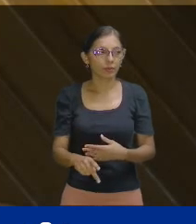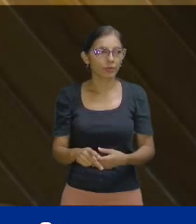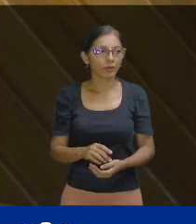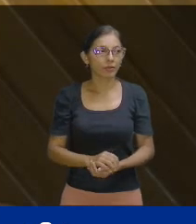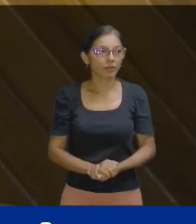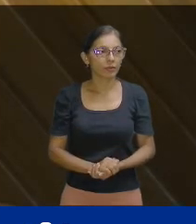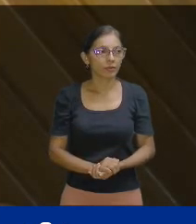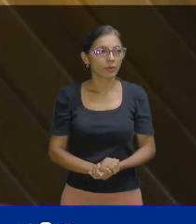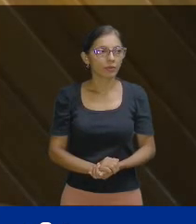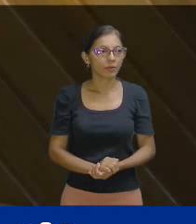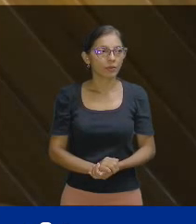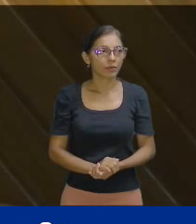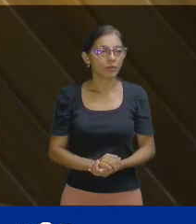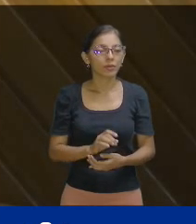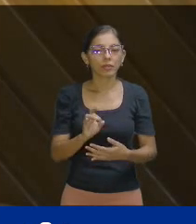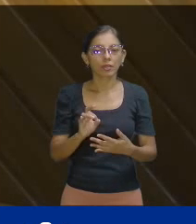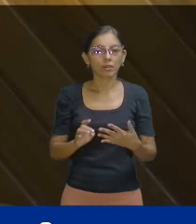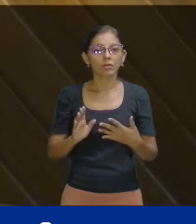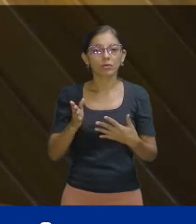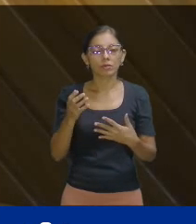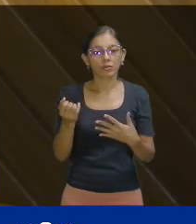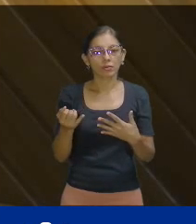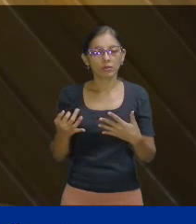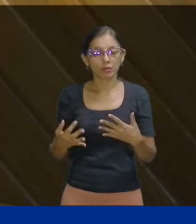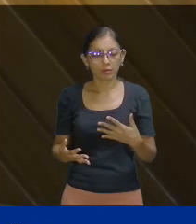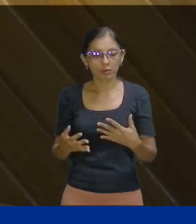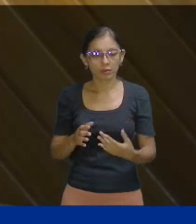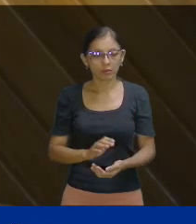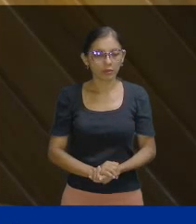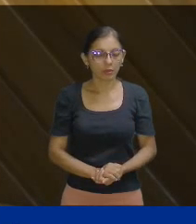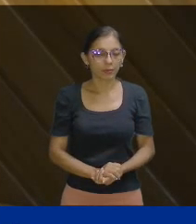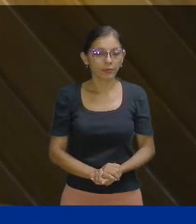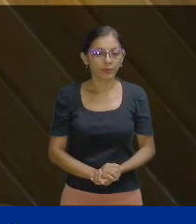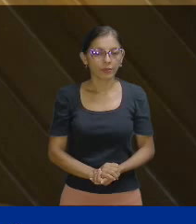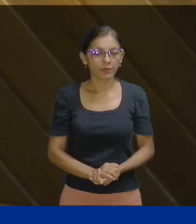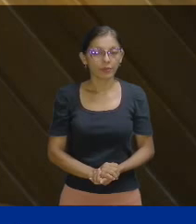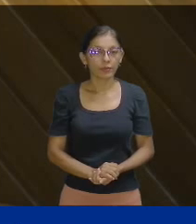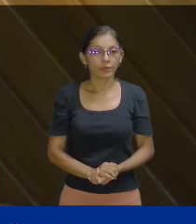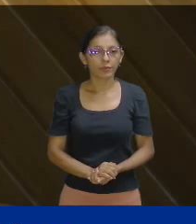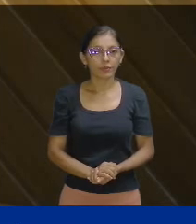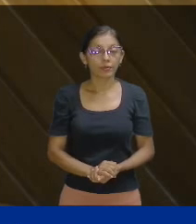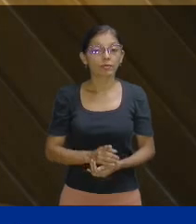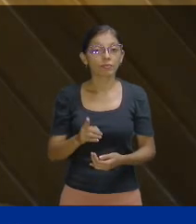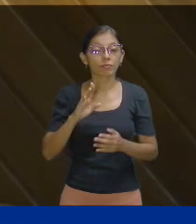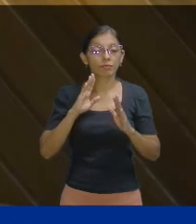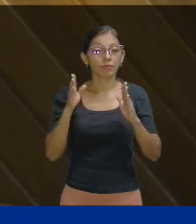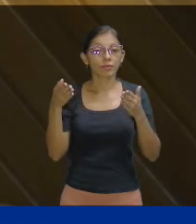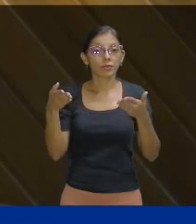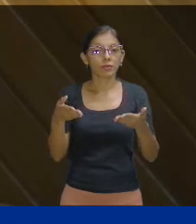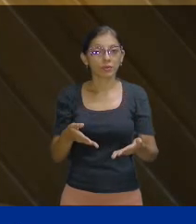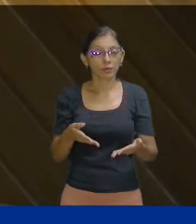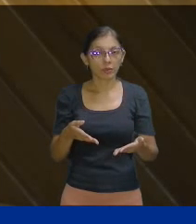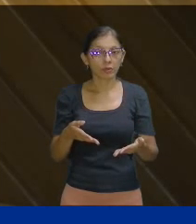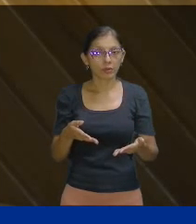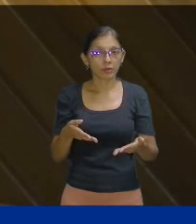acima transcritos, a ação declaratória de nulidade é a ação voltada a situações